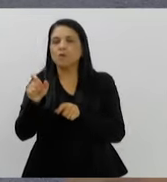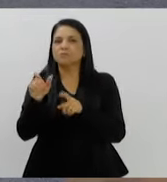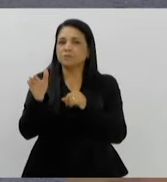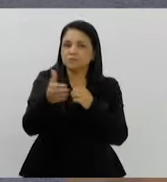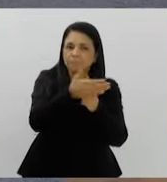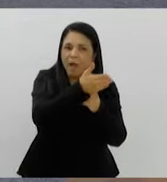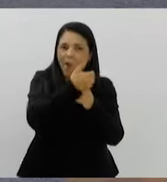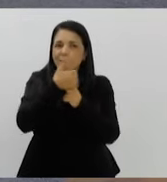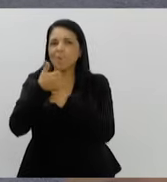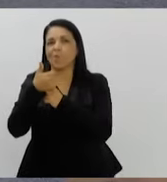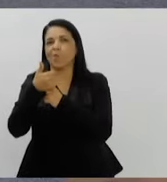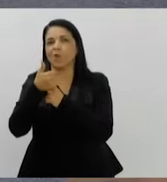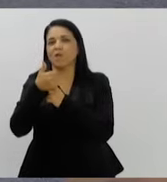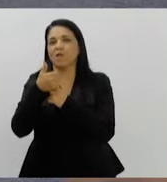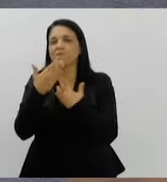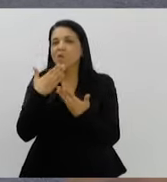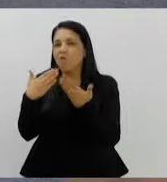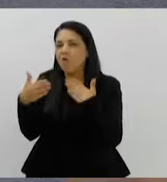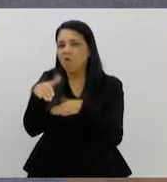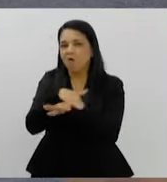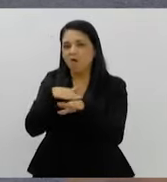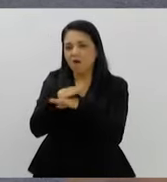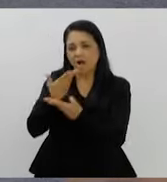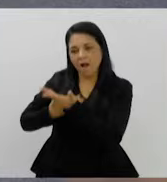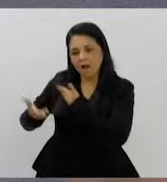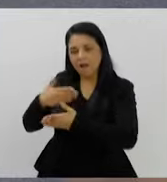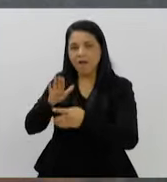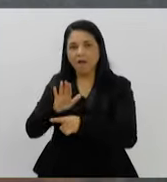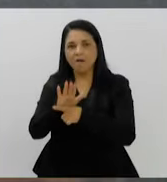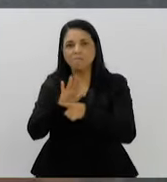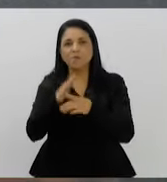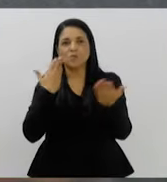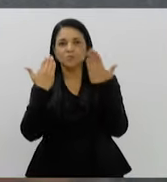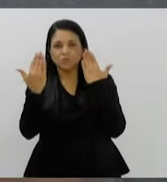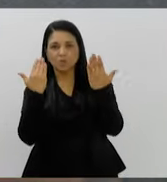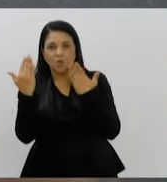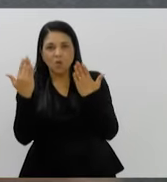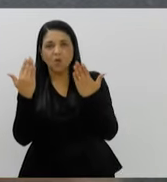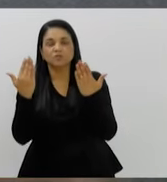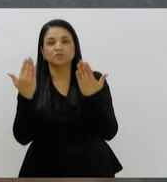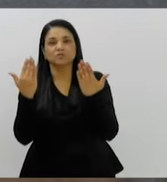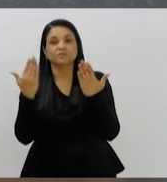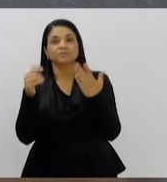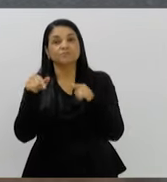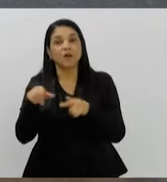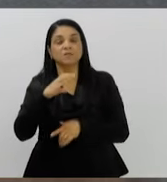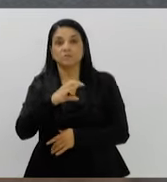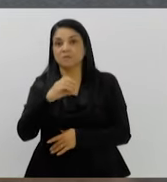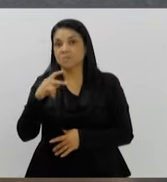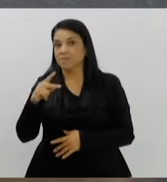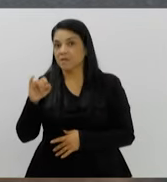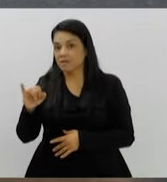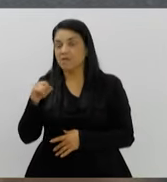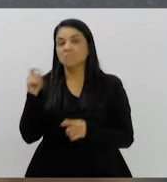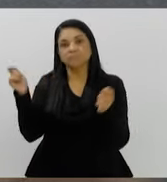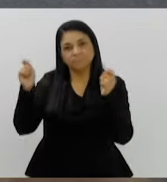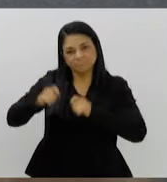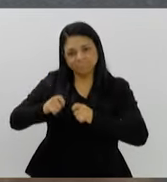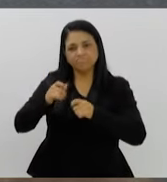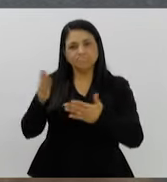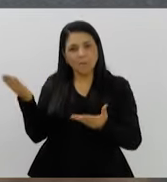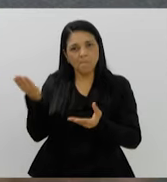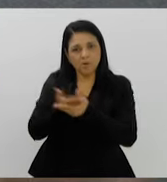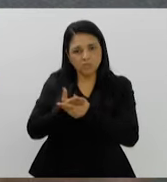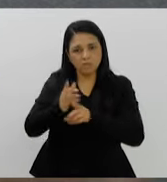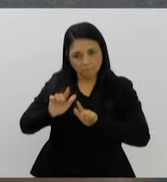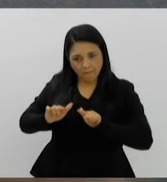pra gente acolher pra gente conversar dando apoio psicológico Mas é claro Num caso como esse da CPI Cabe recurso e a gente vai agir